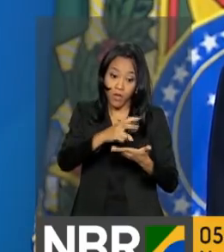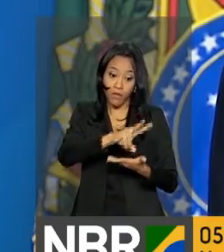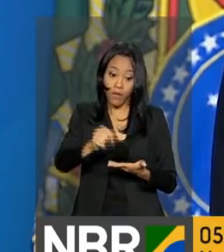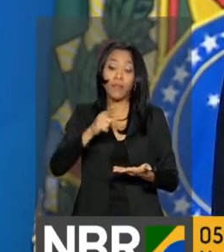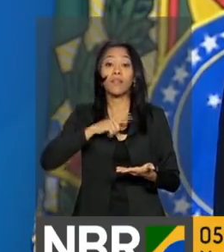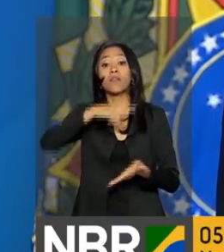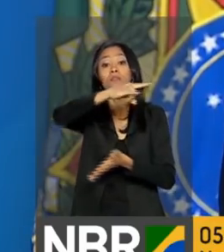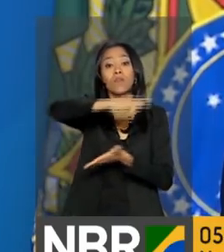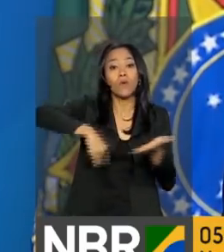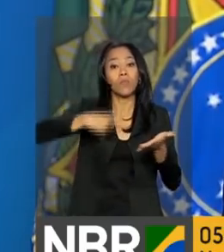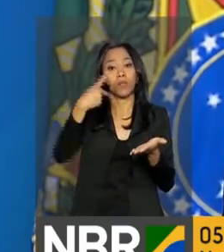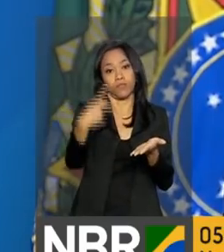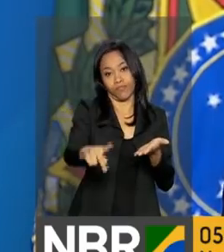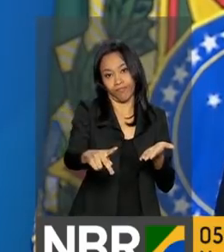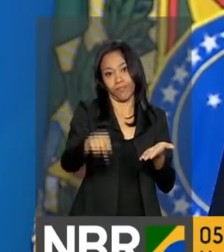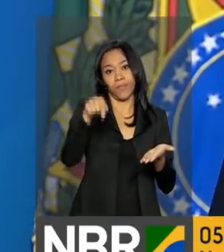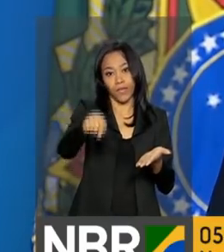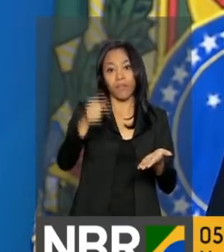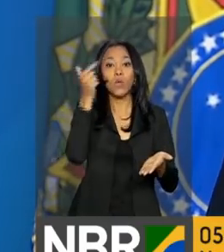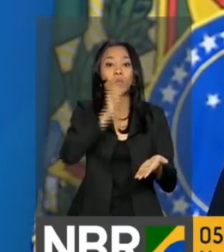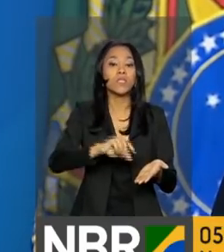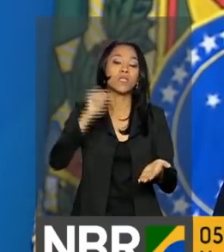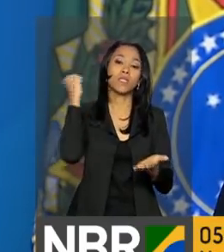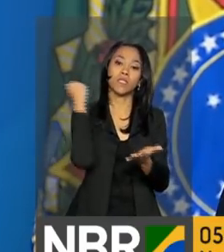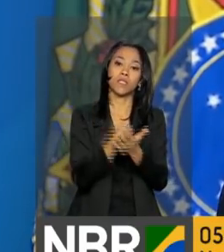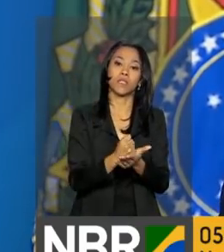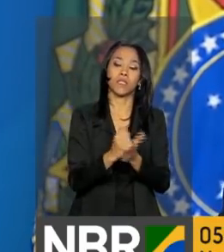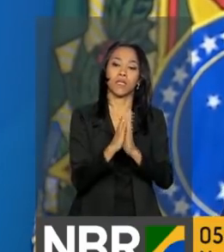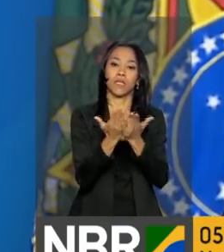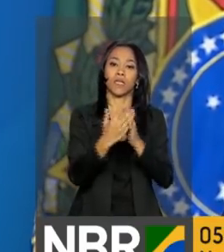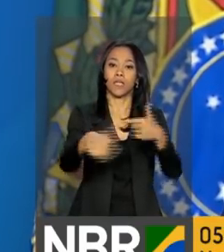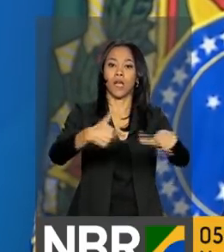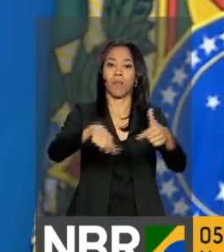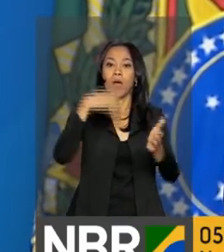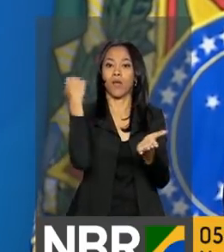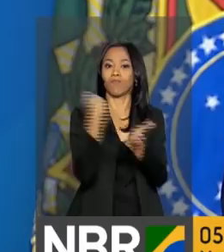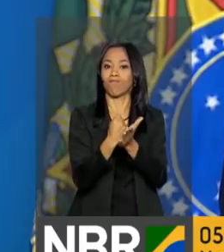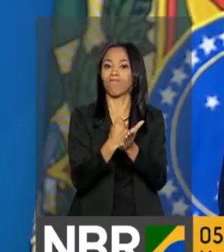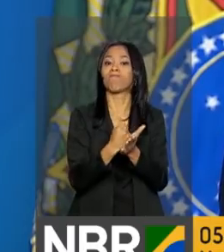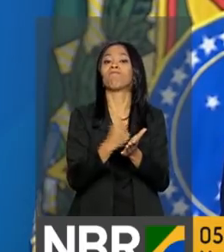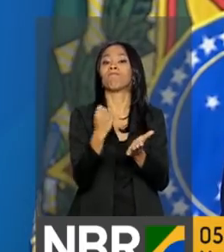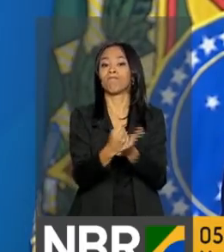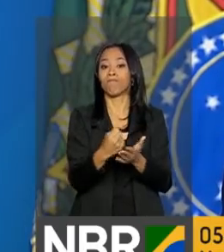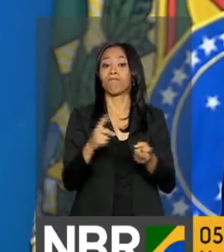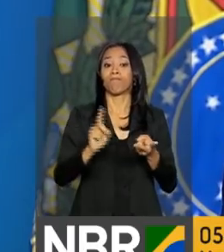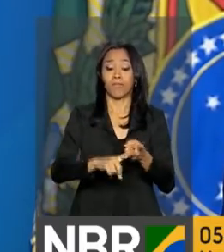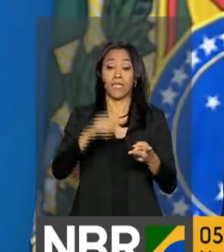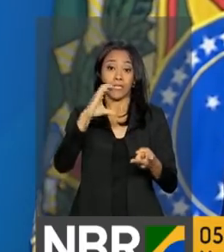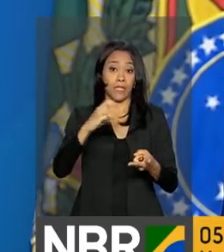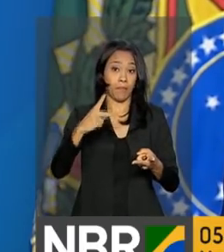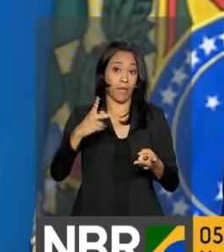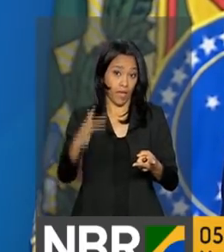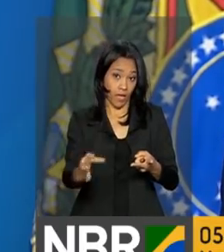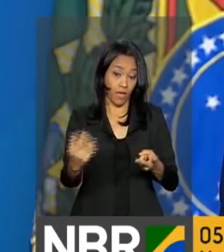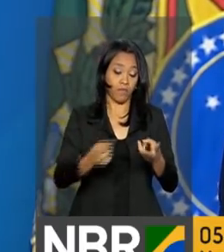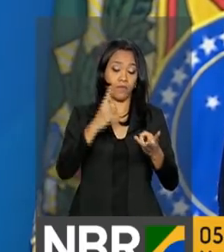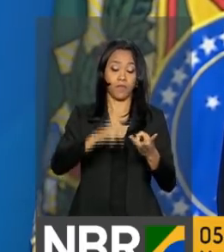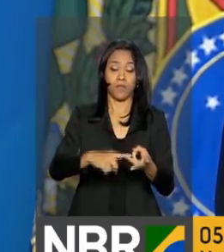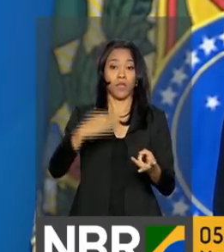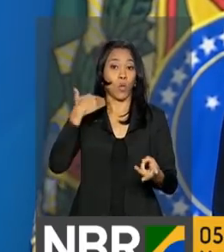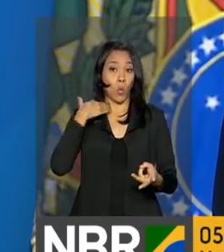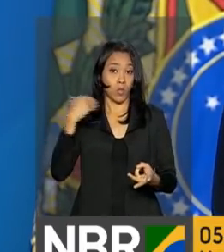que dará acesso à carteira de trabalho cpf a possibilidade de uma conta bancária